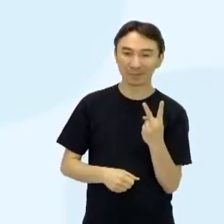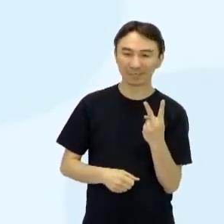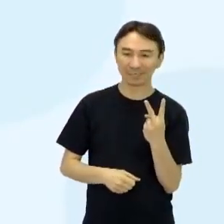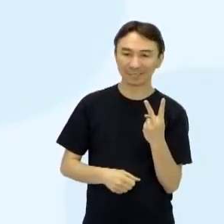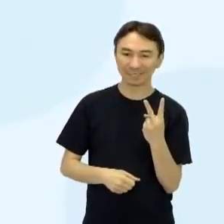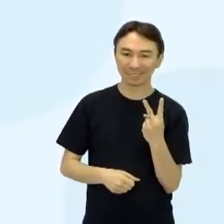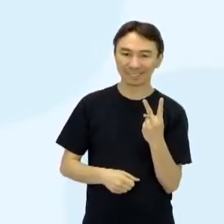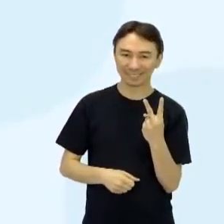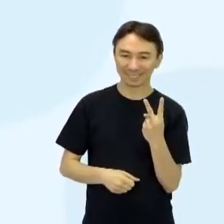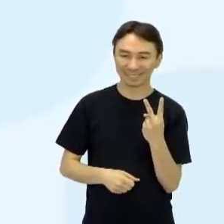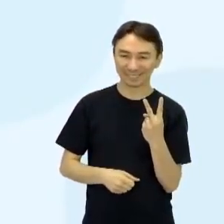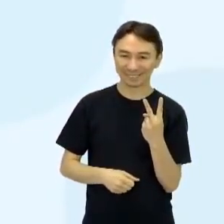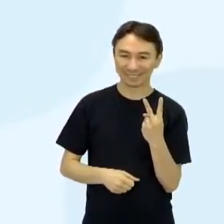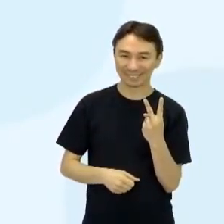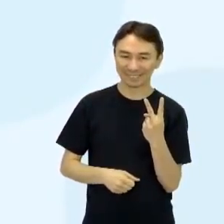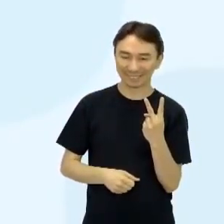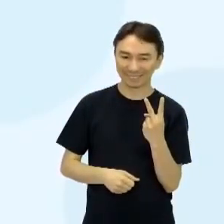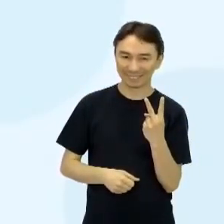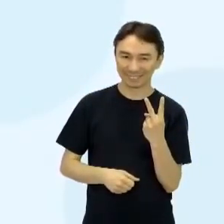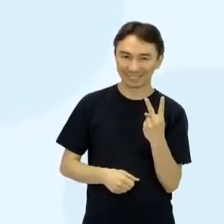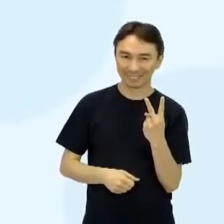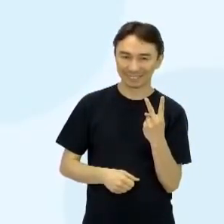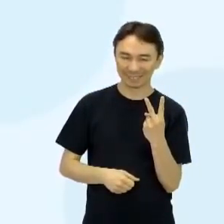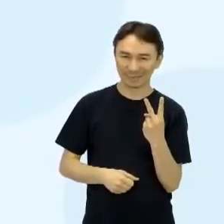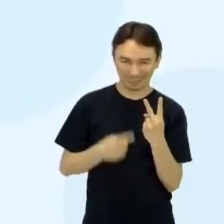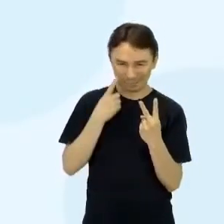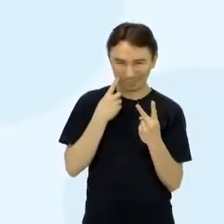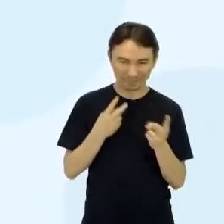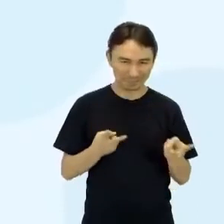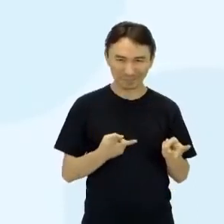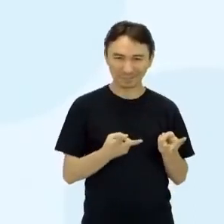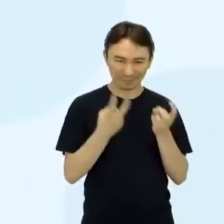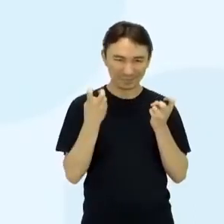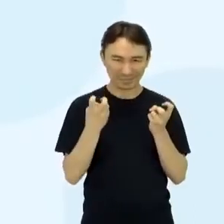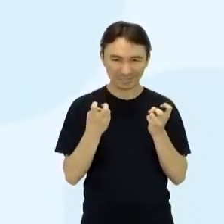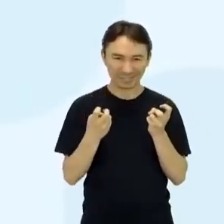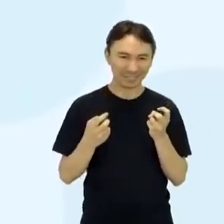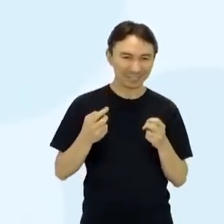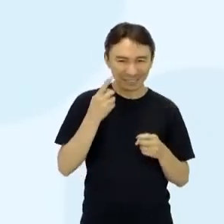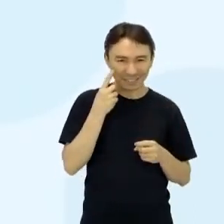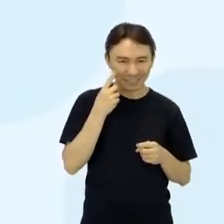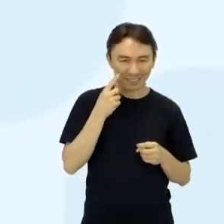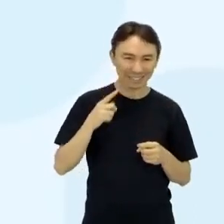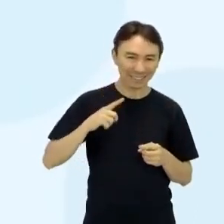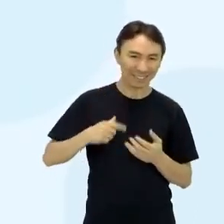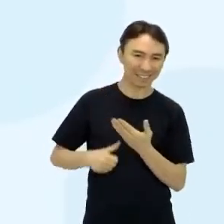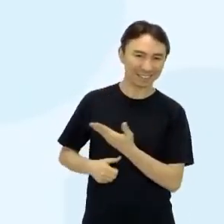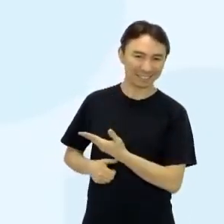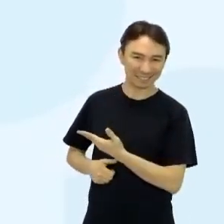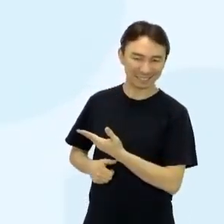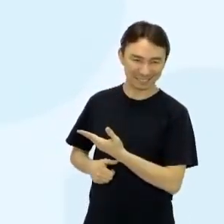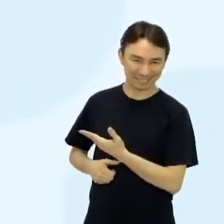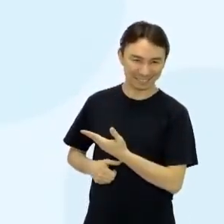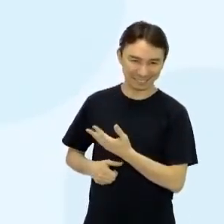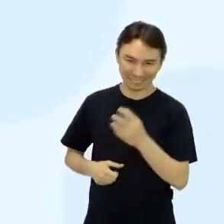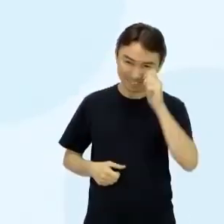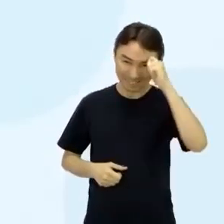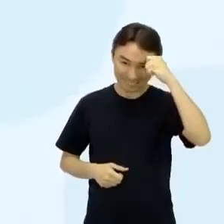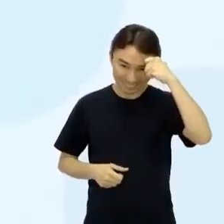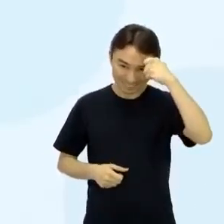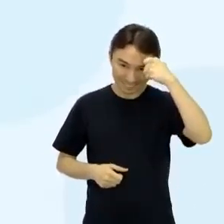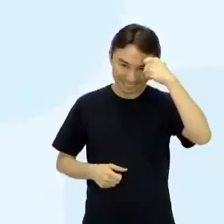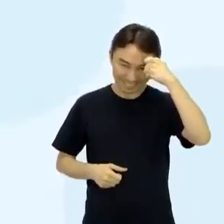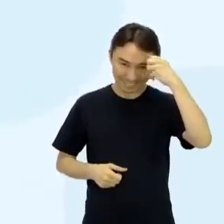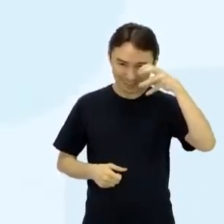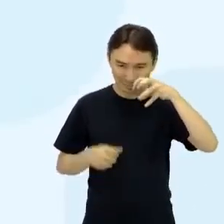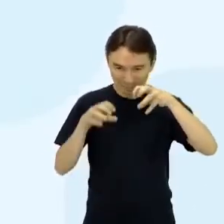2 pedacinhos, né? Então tá lá. Você percebe que ficou mais escuro 2 partes da pizza aí.